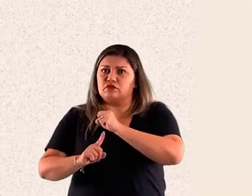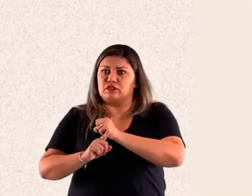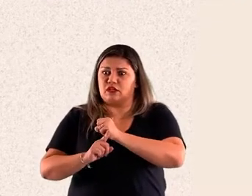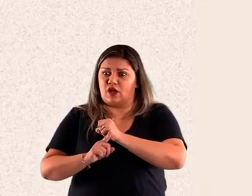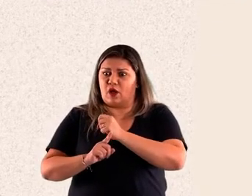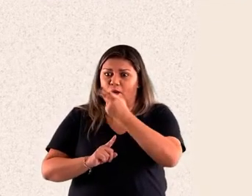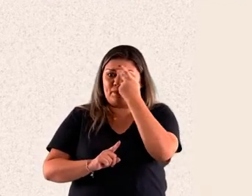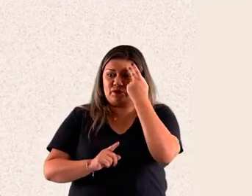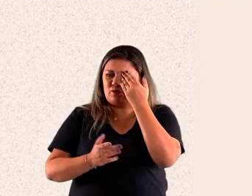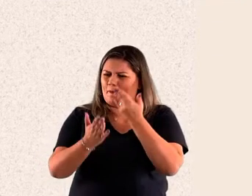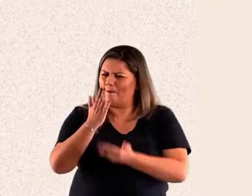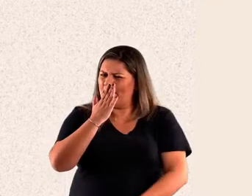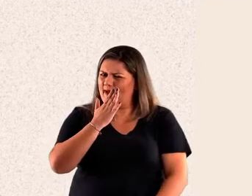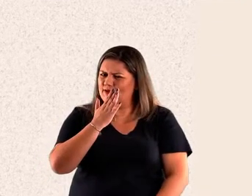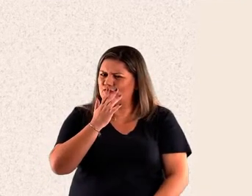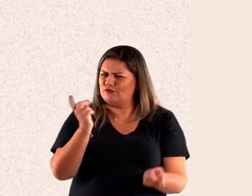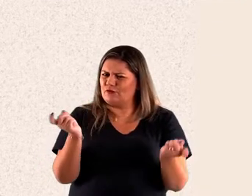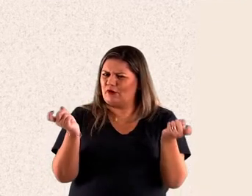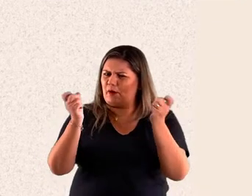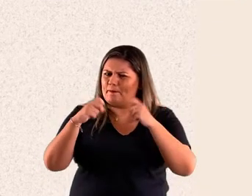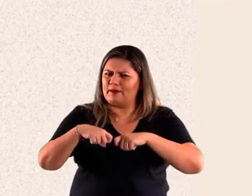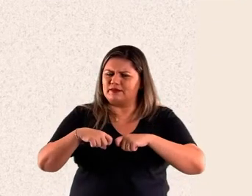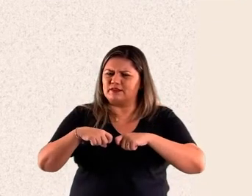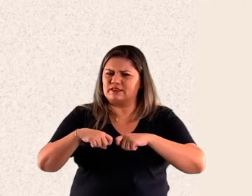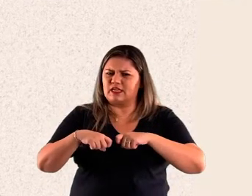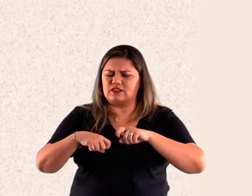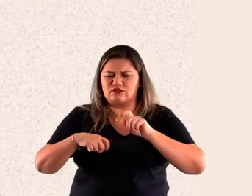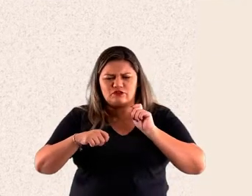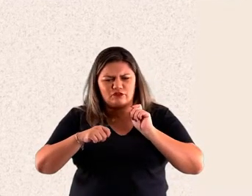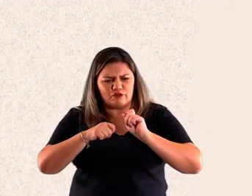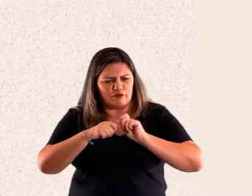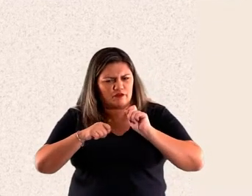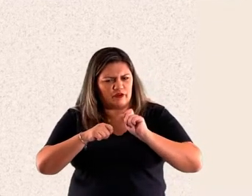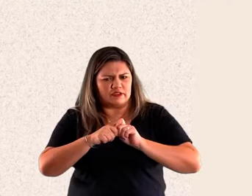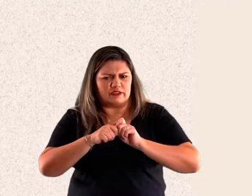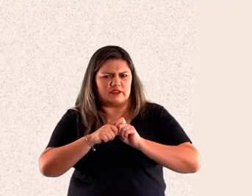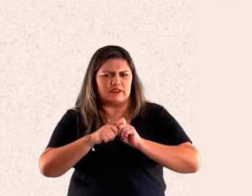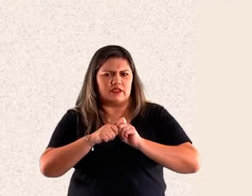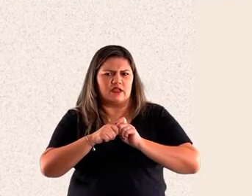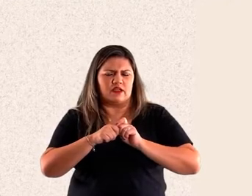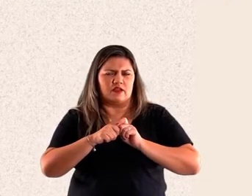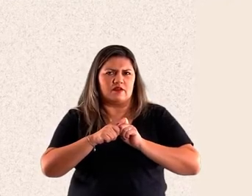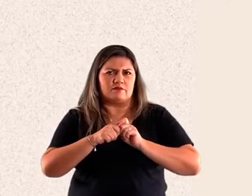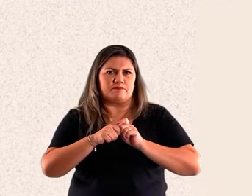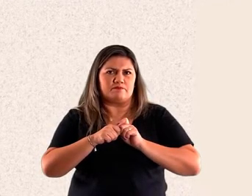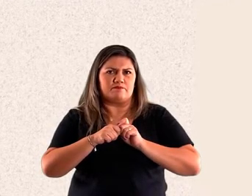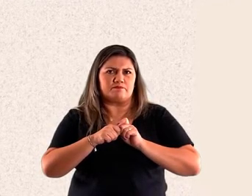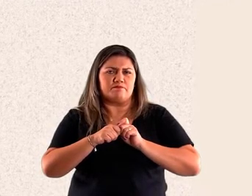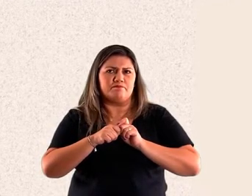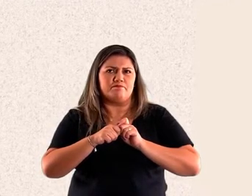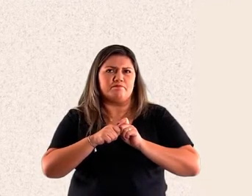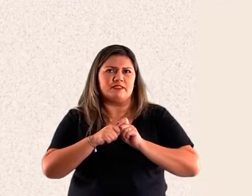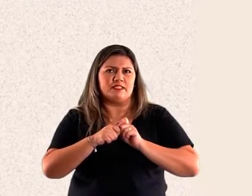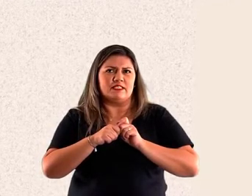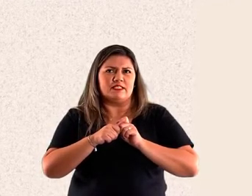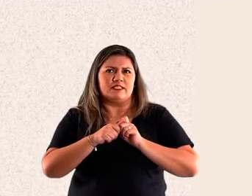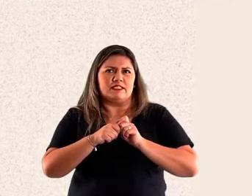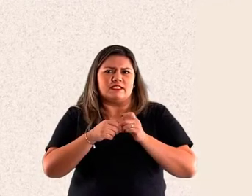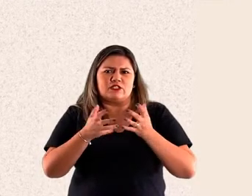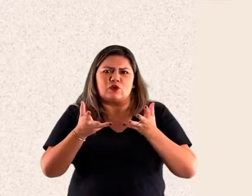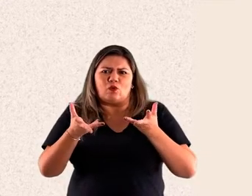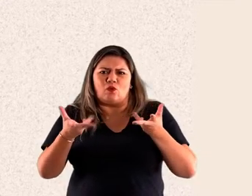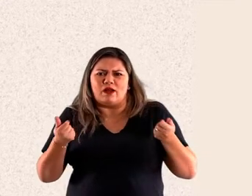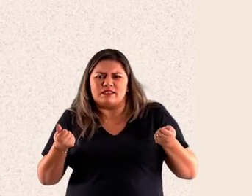a capacidade ela de fazer não não completamente mas ela cai a qualidade dela não trabalha